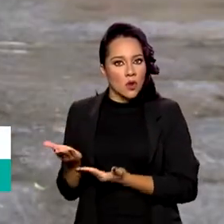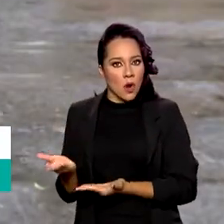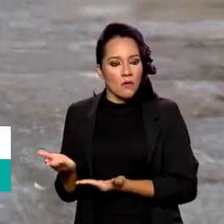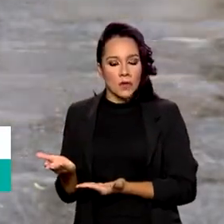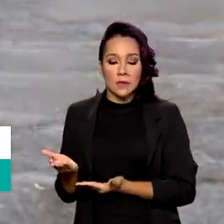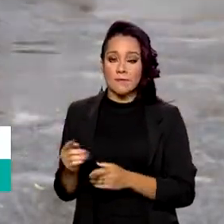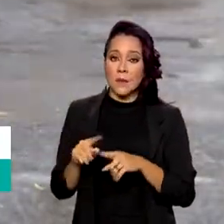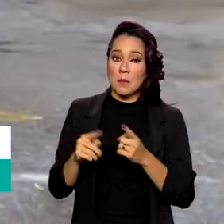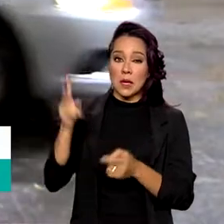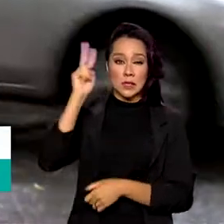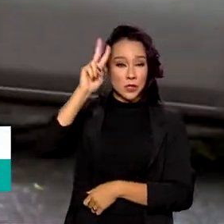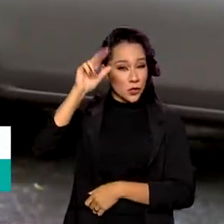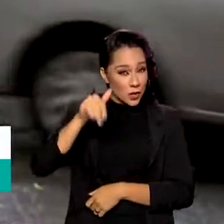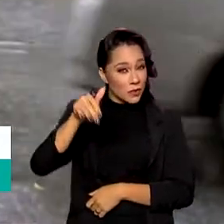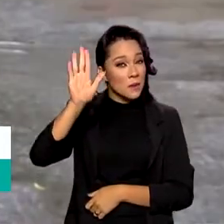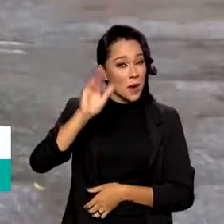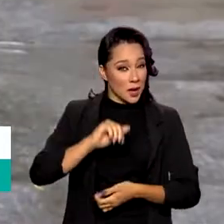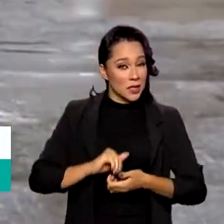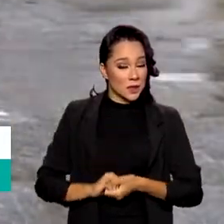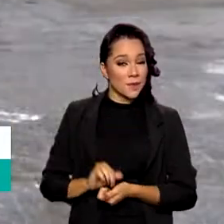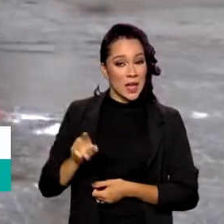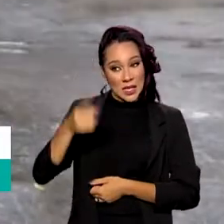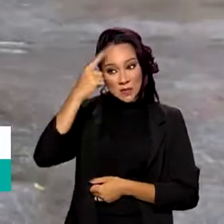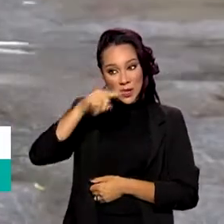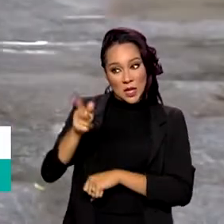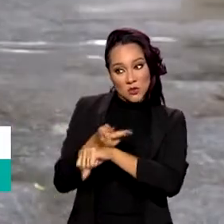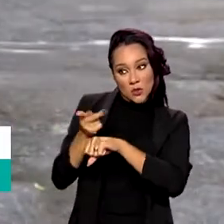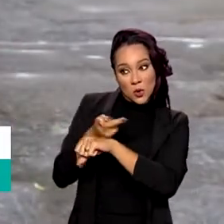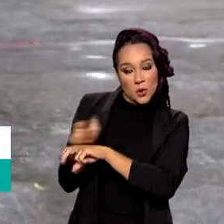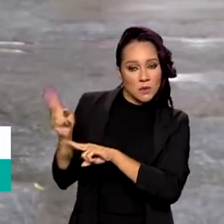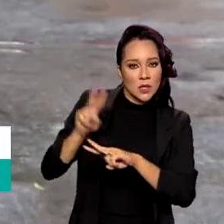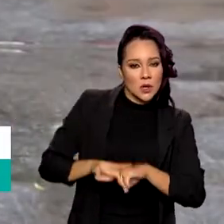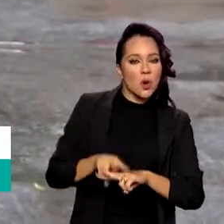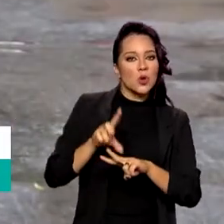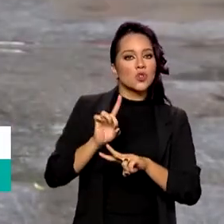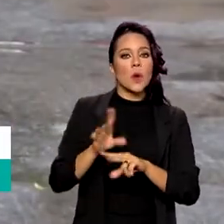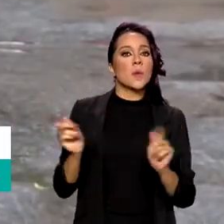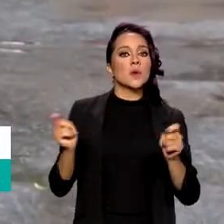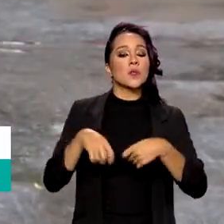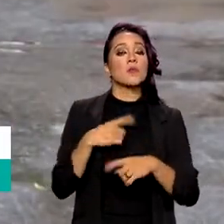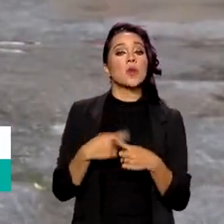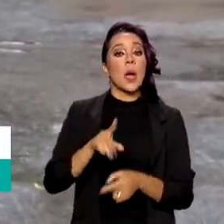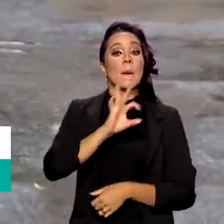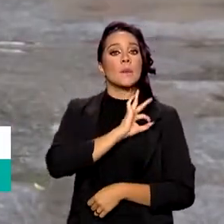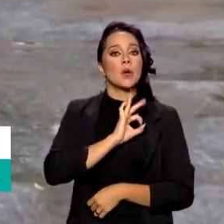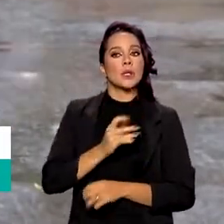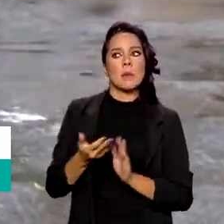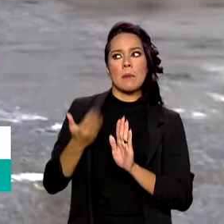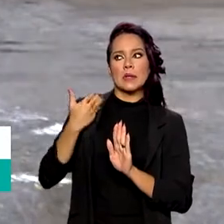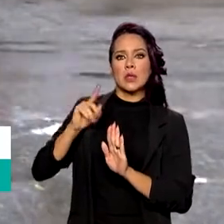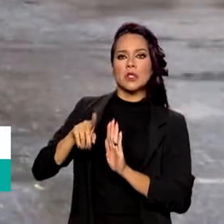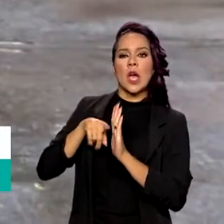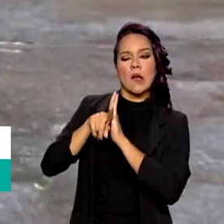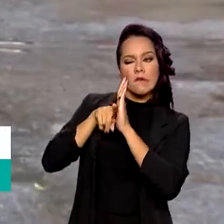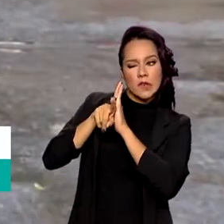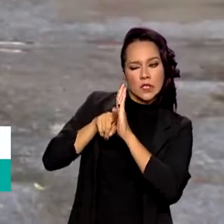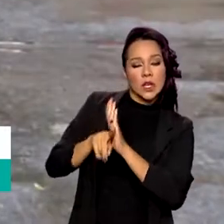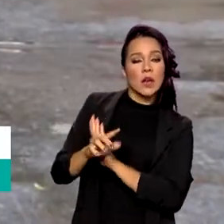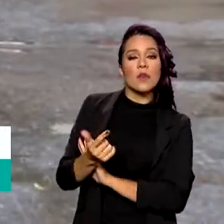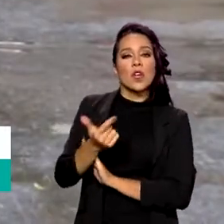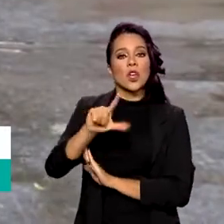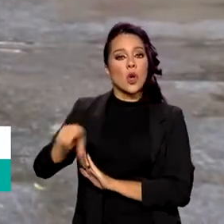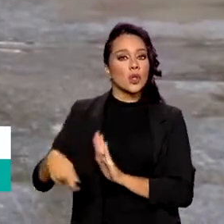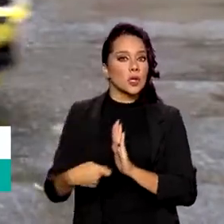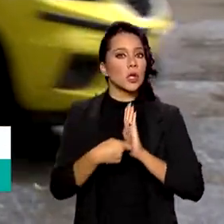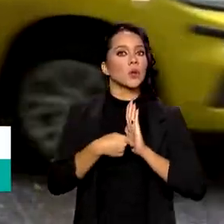mas a história vai além disso é esse mandado de busca e apreensão só foi possível porque a polícia já investigava o ator em uma